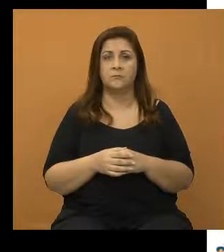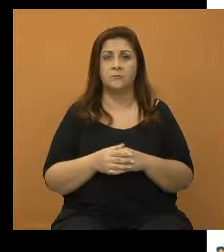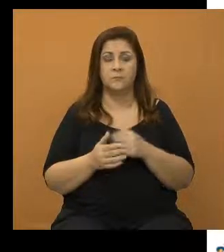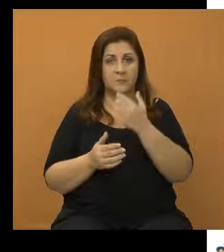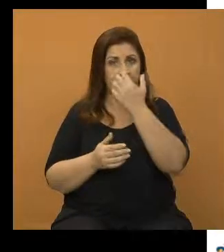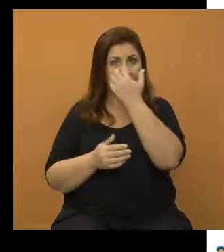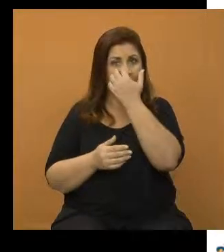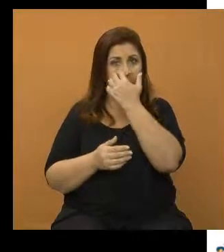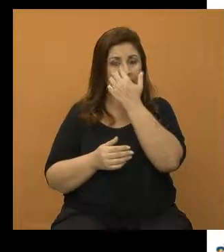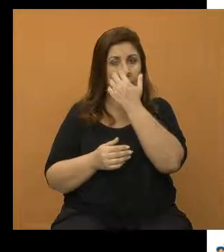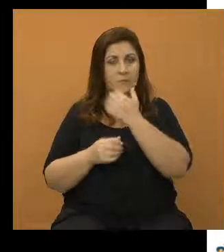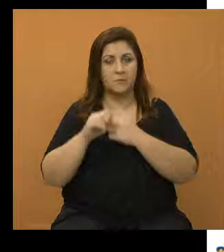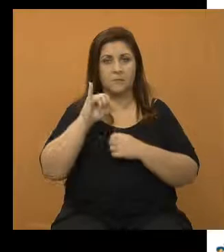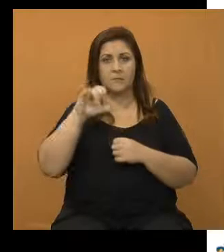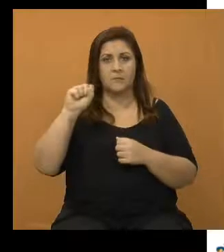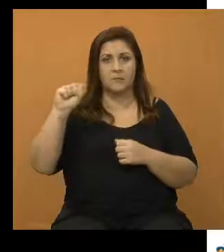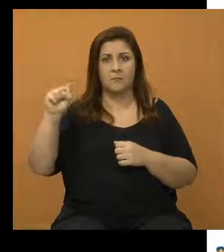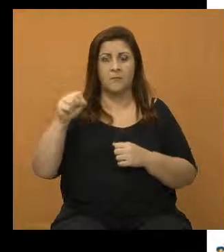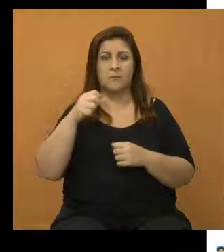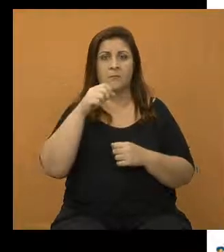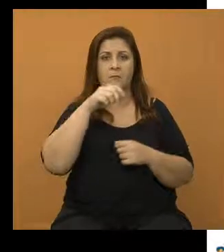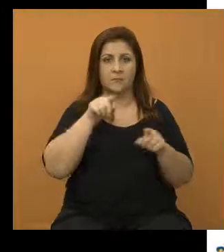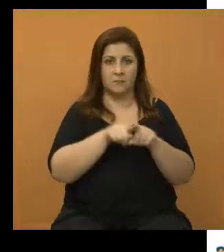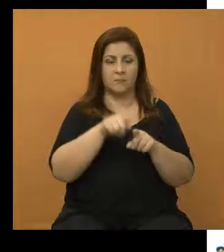do ISS e IPVA,